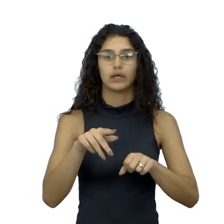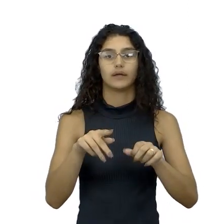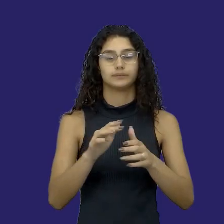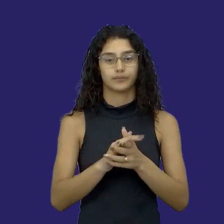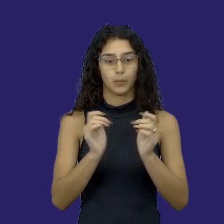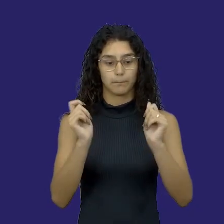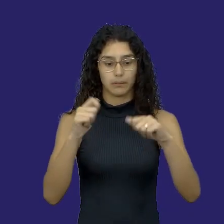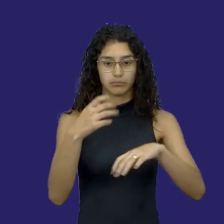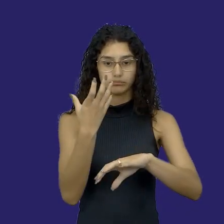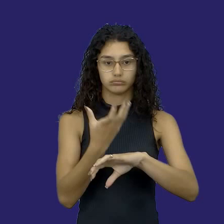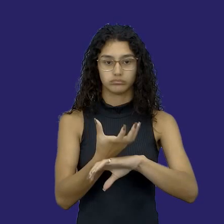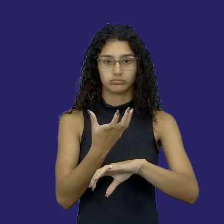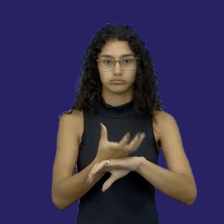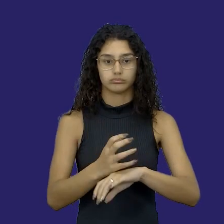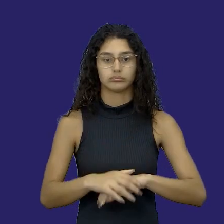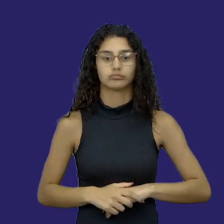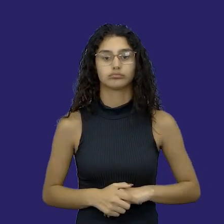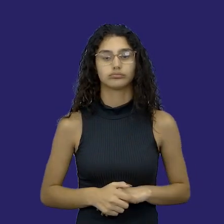curricular.